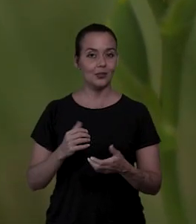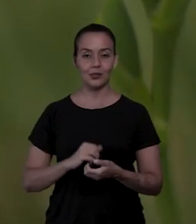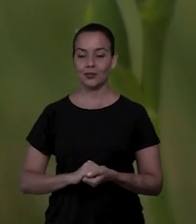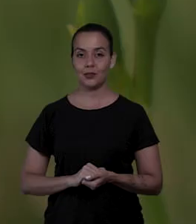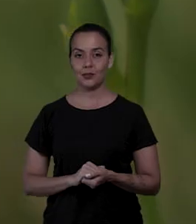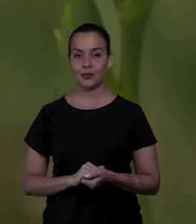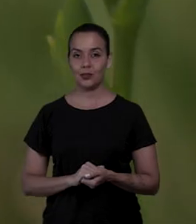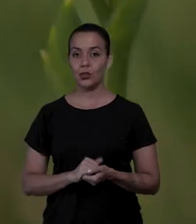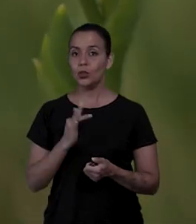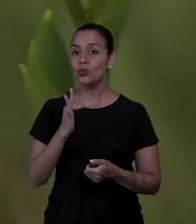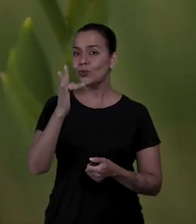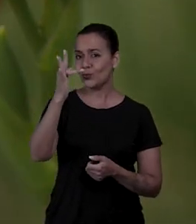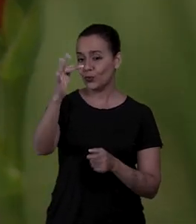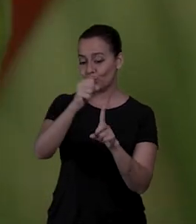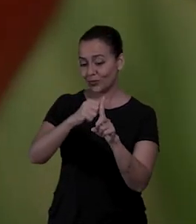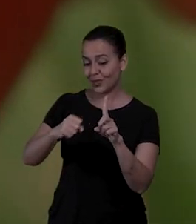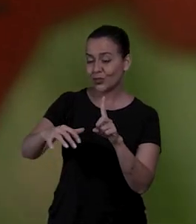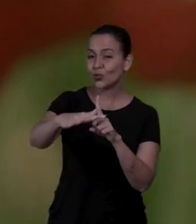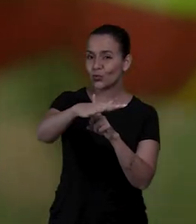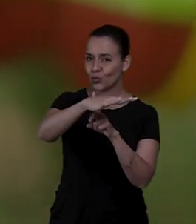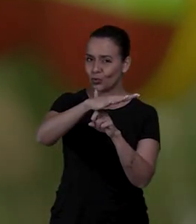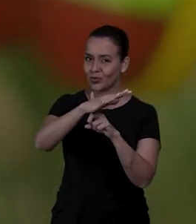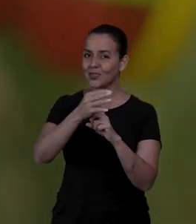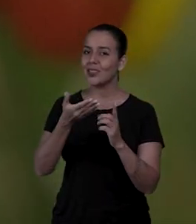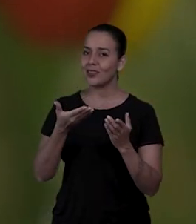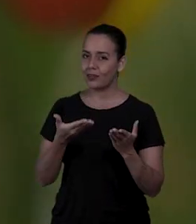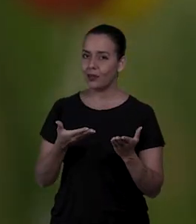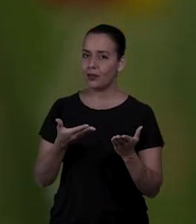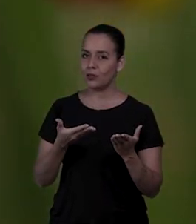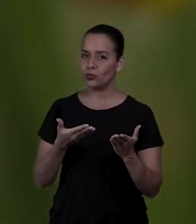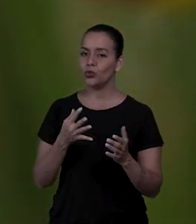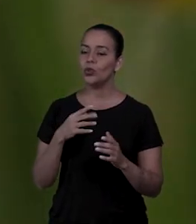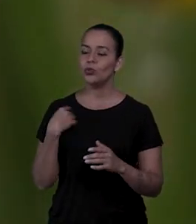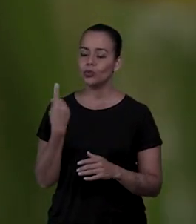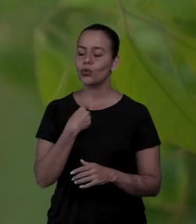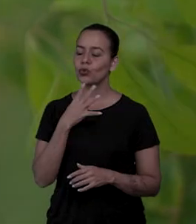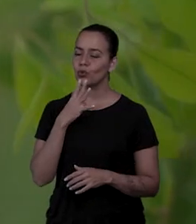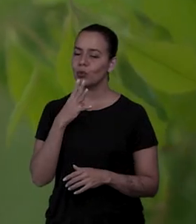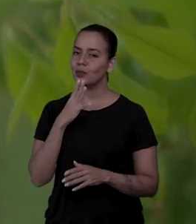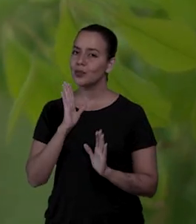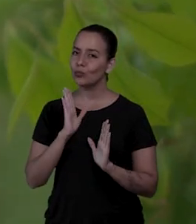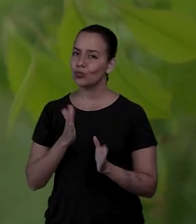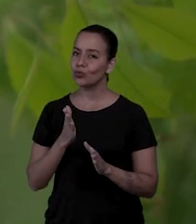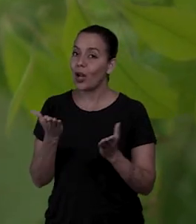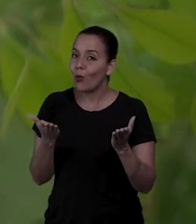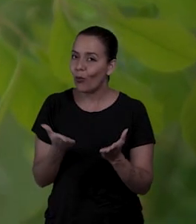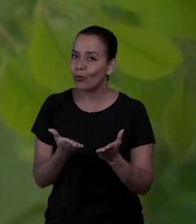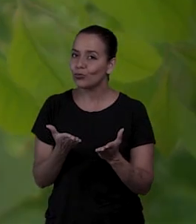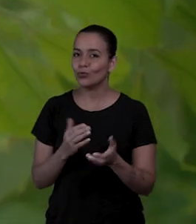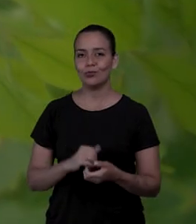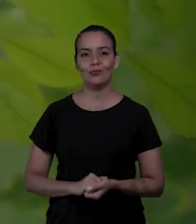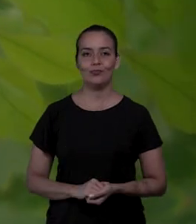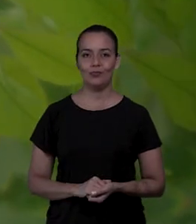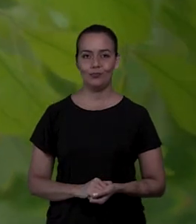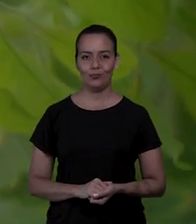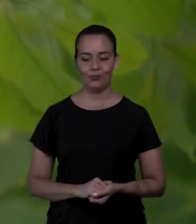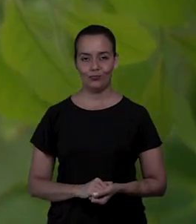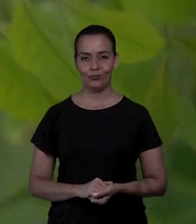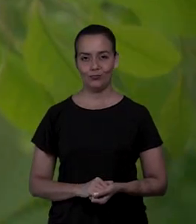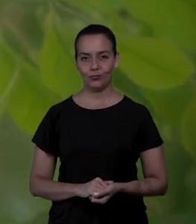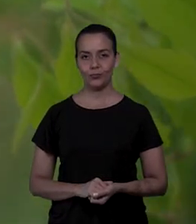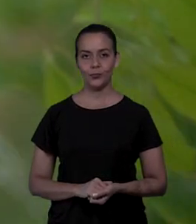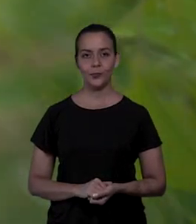ser prejudicado, mas também o futuro da nossa sociedade, como nós conhecemos a nossa sociedade